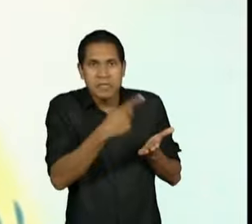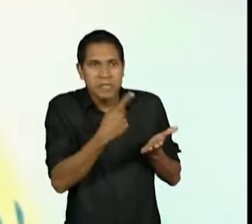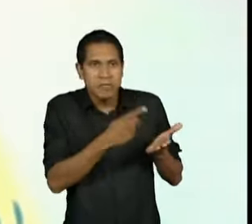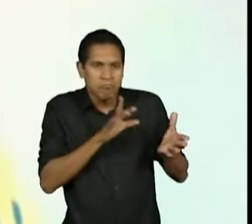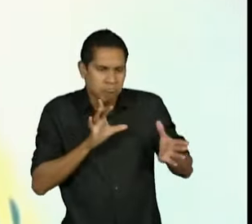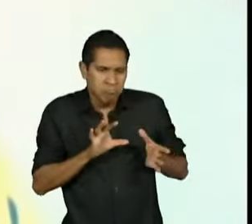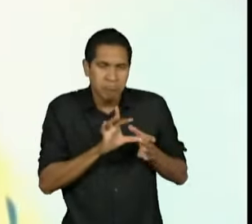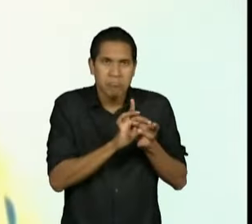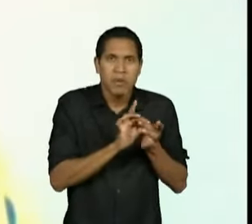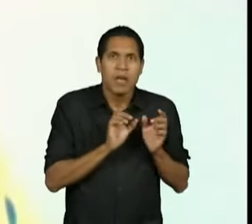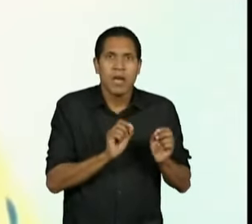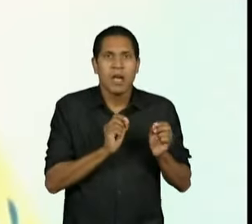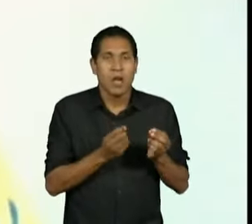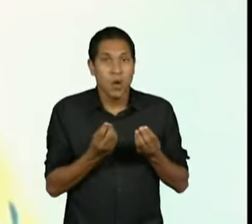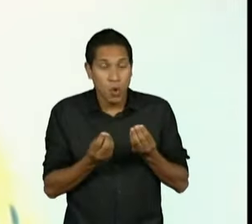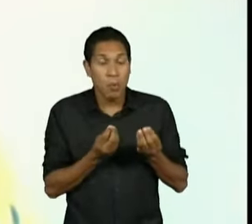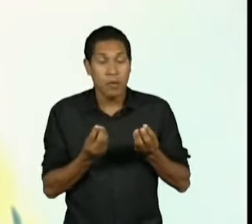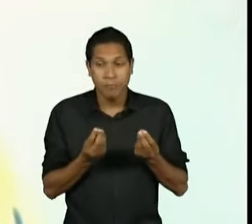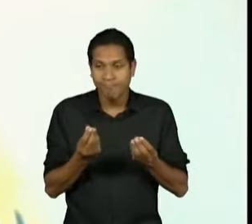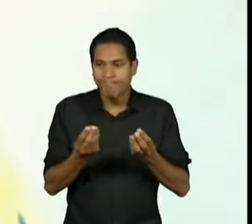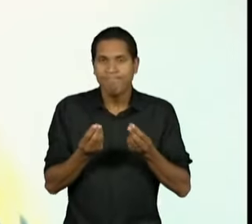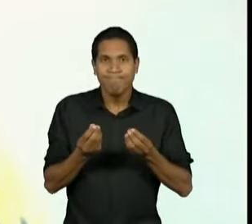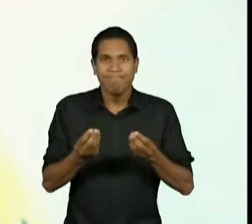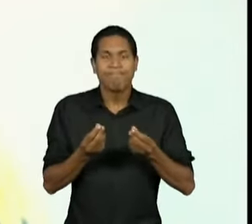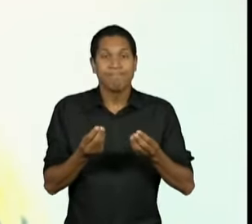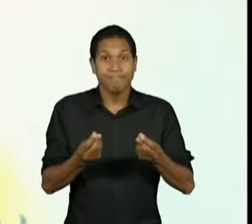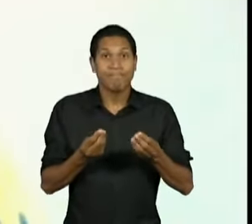dos aspectos que a escrevivência